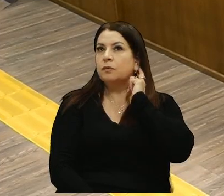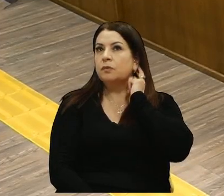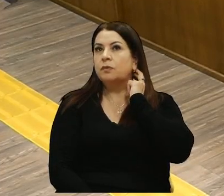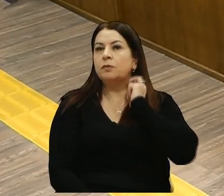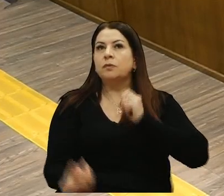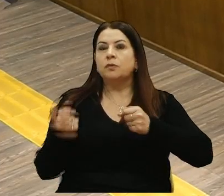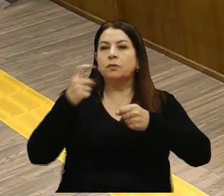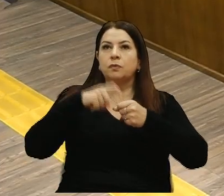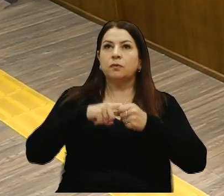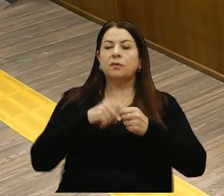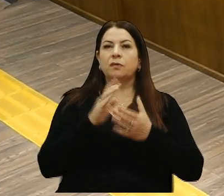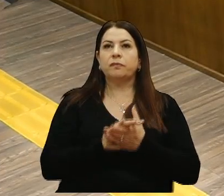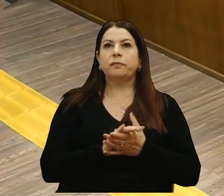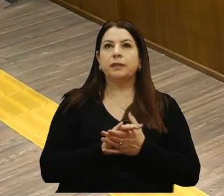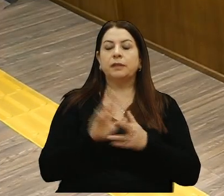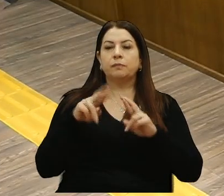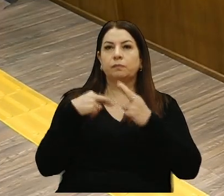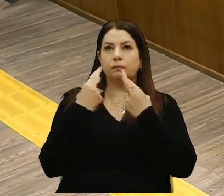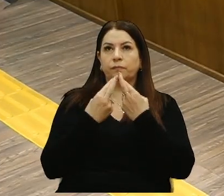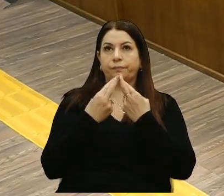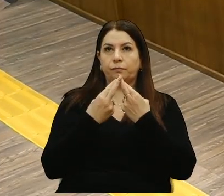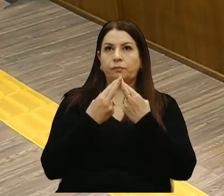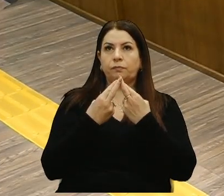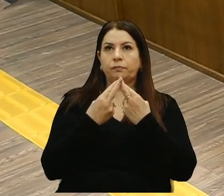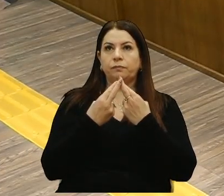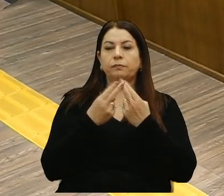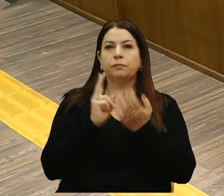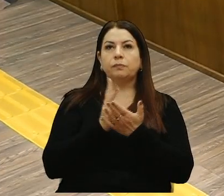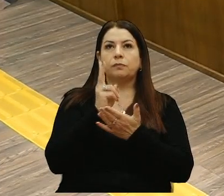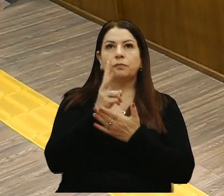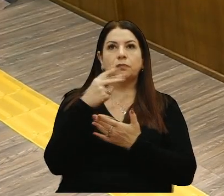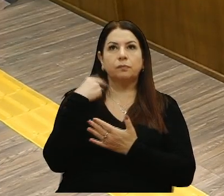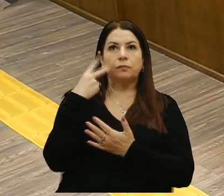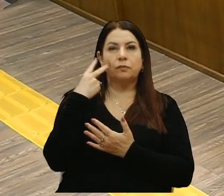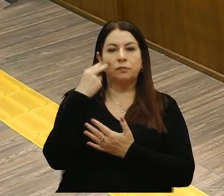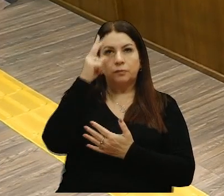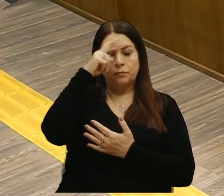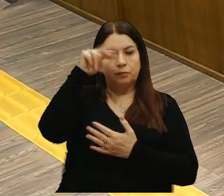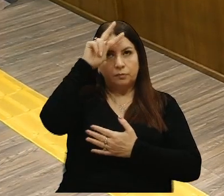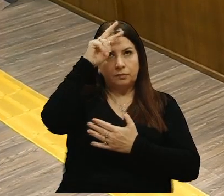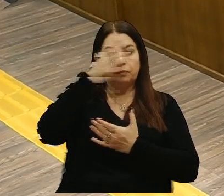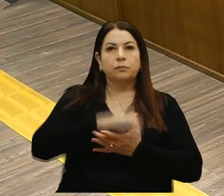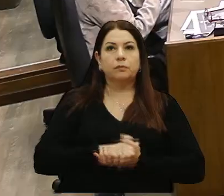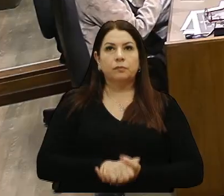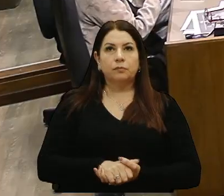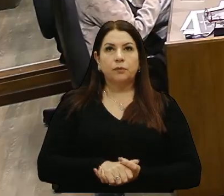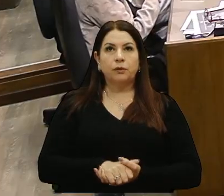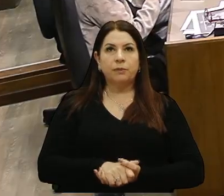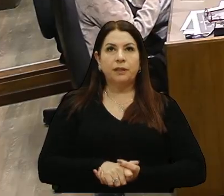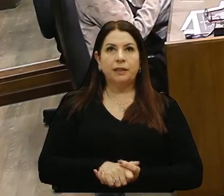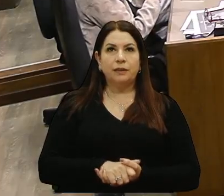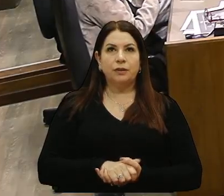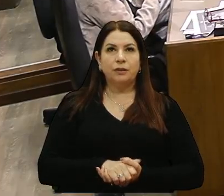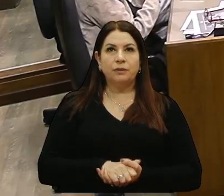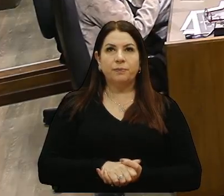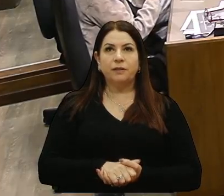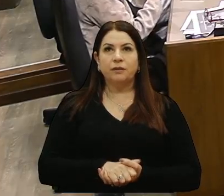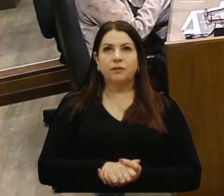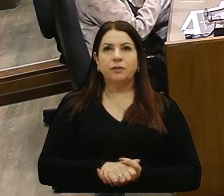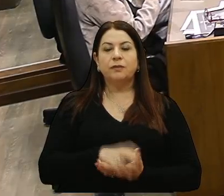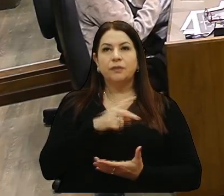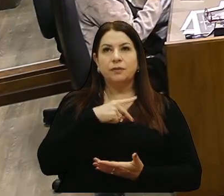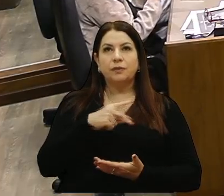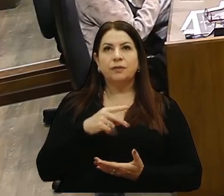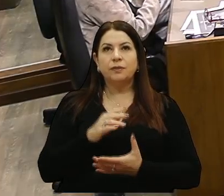Retomando a nossa sessão, segue com a palavra vereador Edson da Rosa. Senhor presidente,